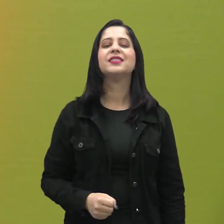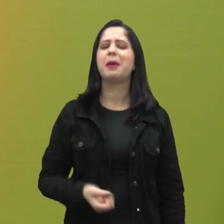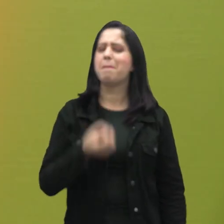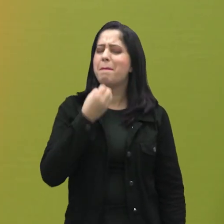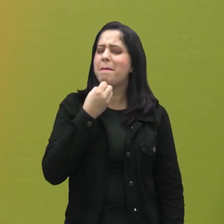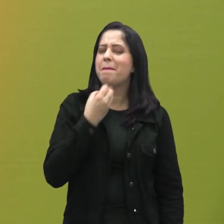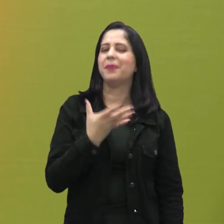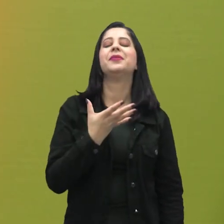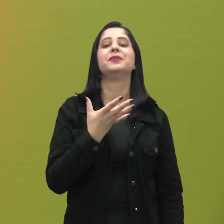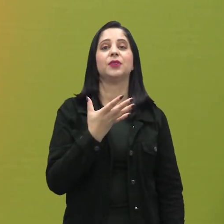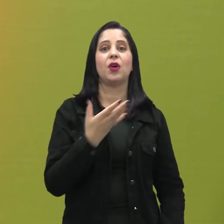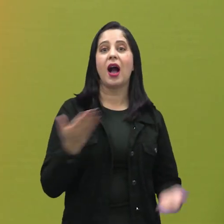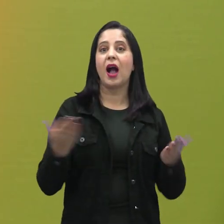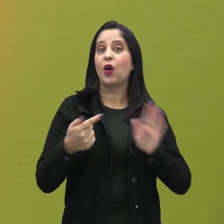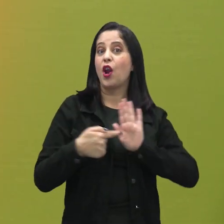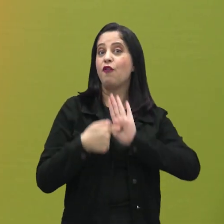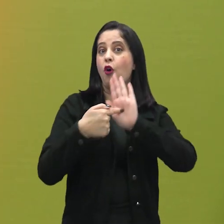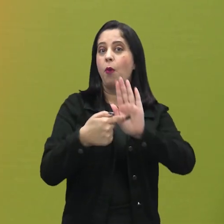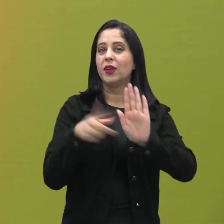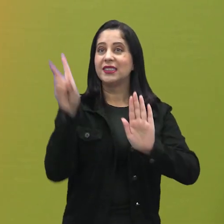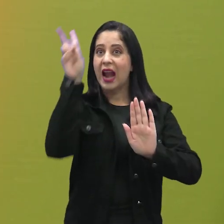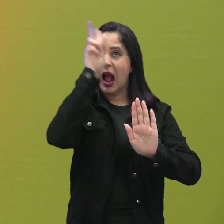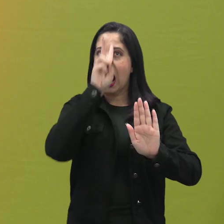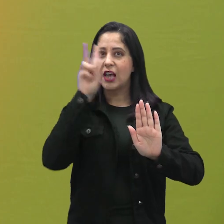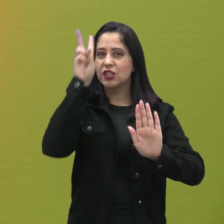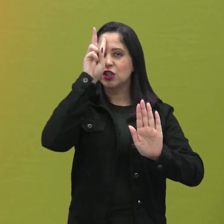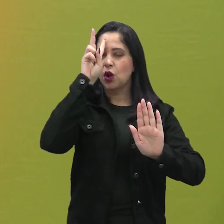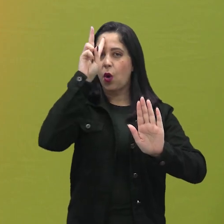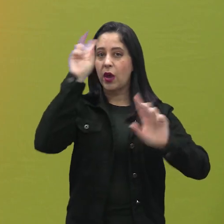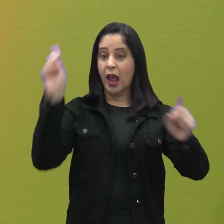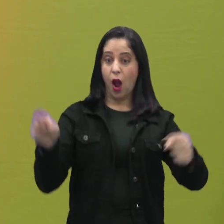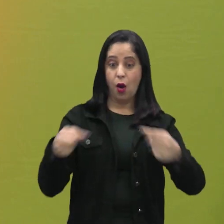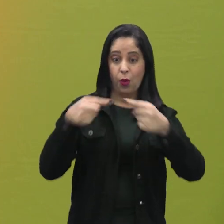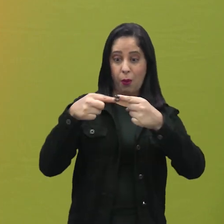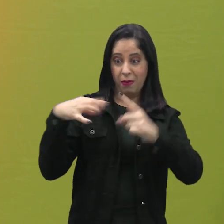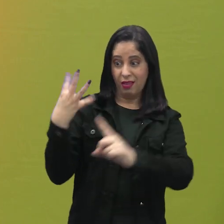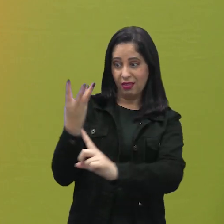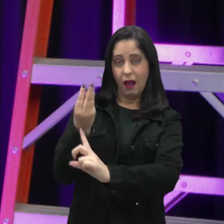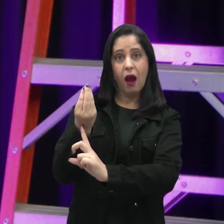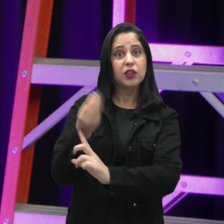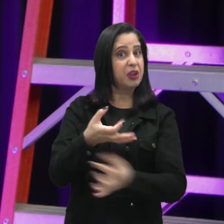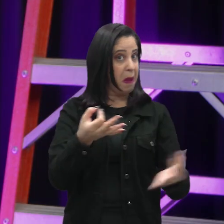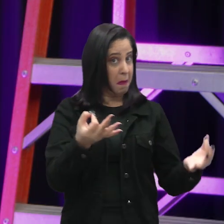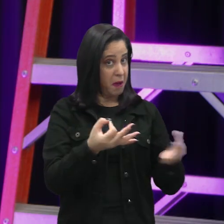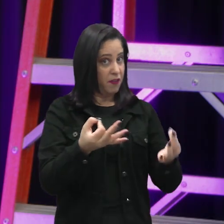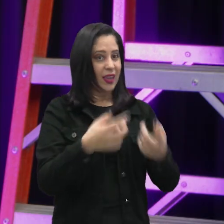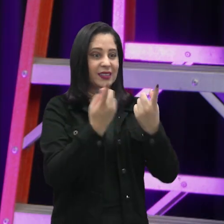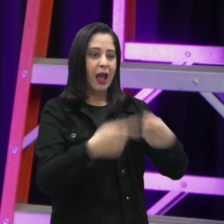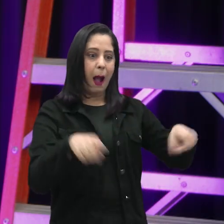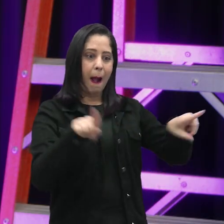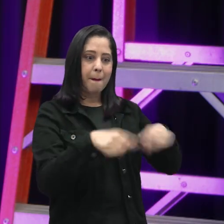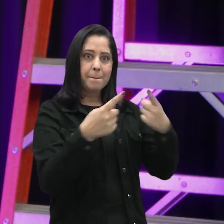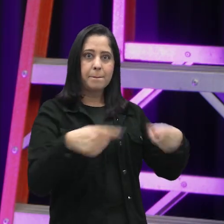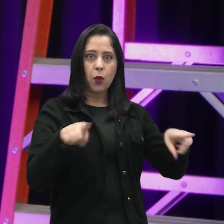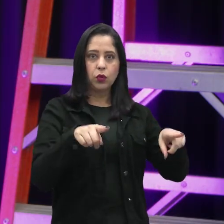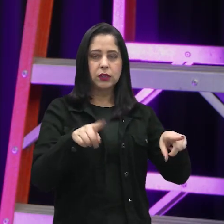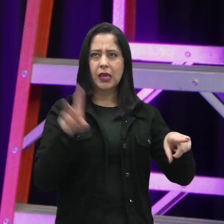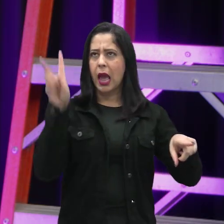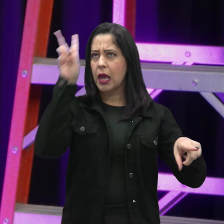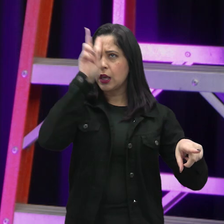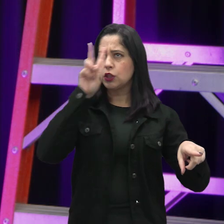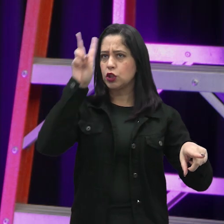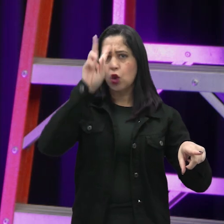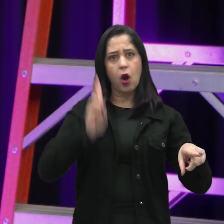bom demais. A gente já começa com histórias que se misturam com arte, viu? Perfeito, é isso aí, Fê. A música e a história